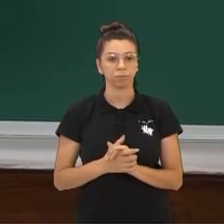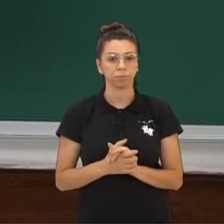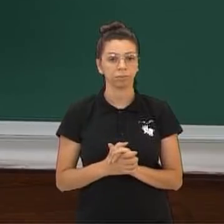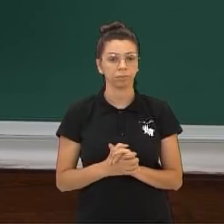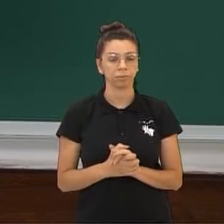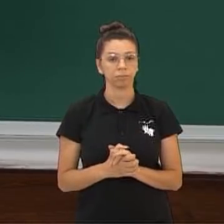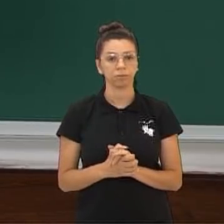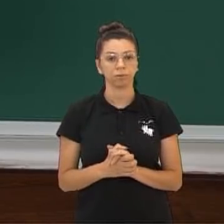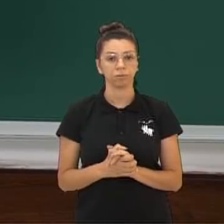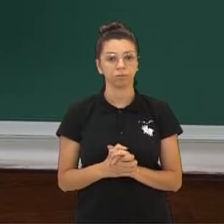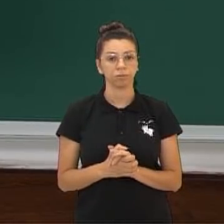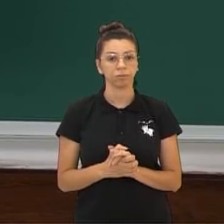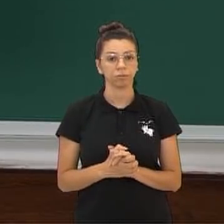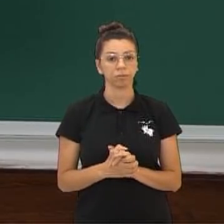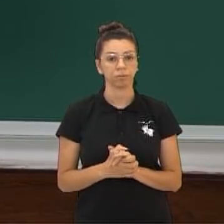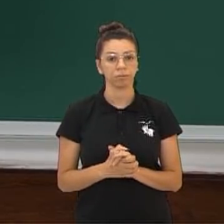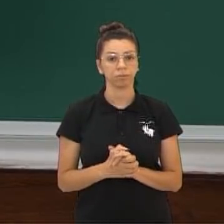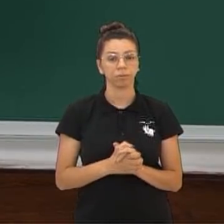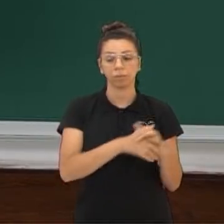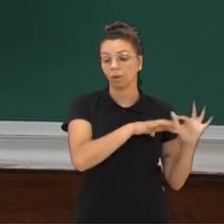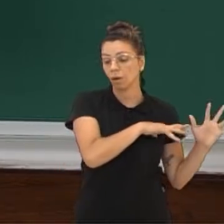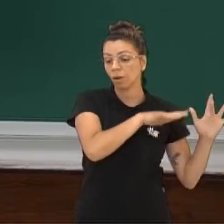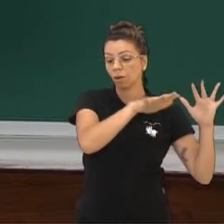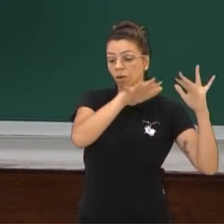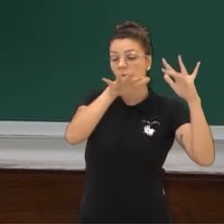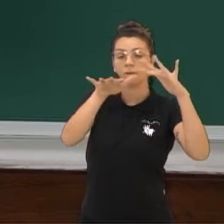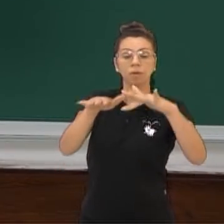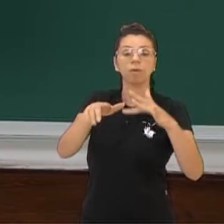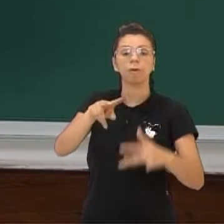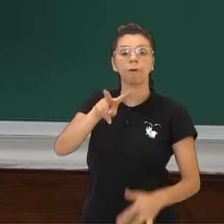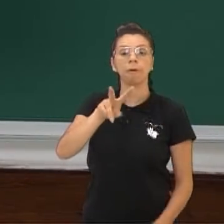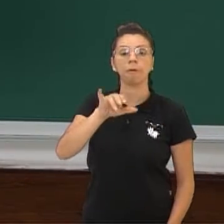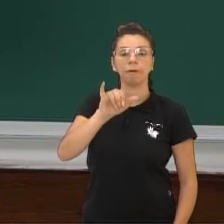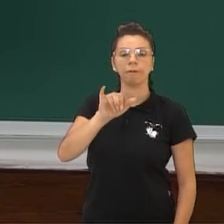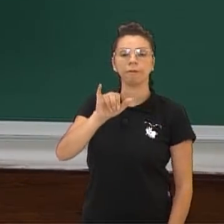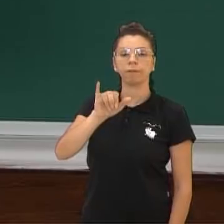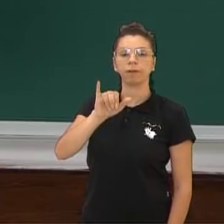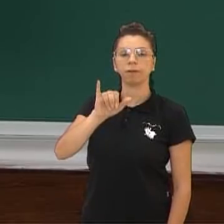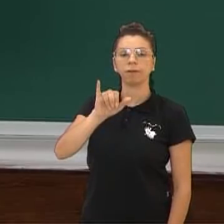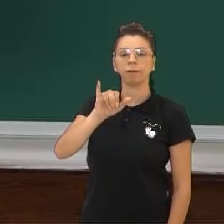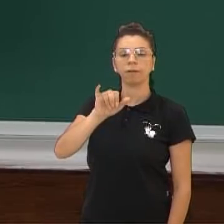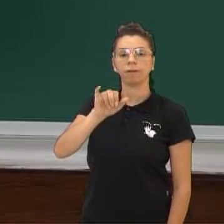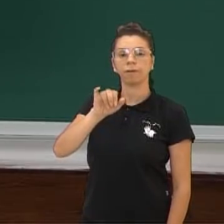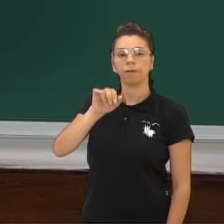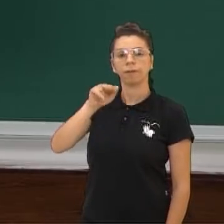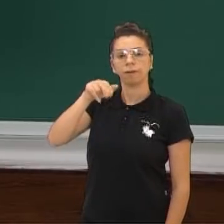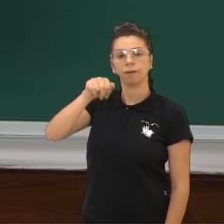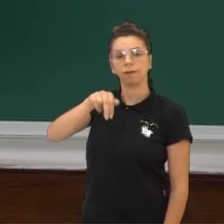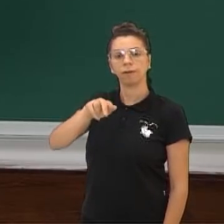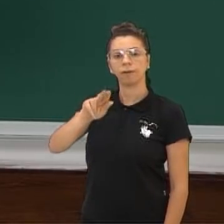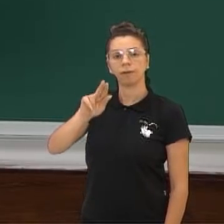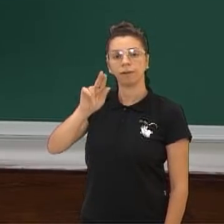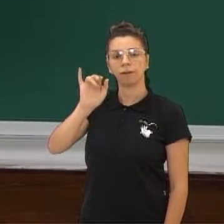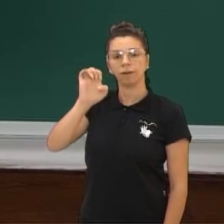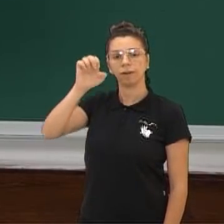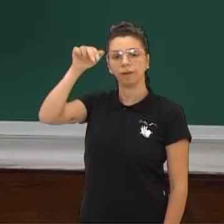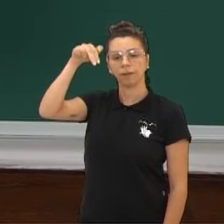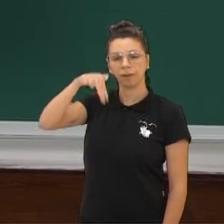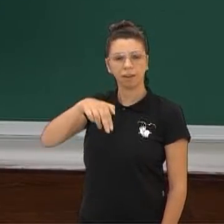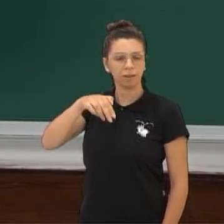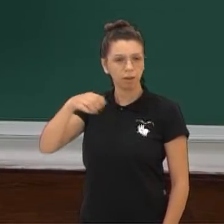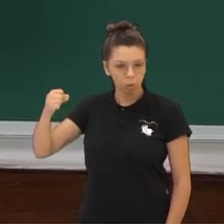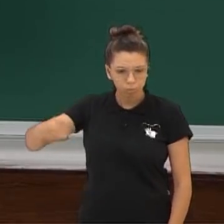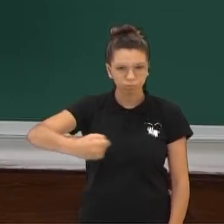invasions. Nós tivemos a invasão dos vikings, que chegaram, essas três tribos já estavam lá, eles chegaram